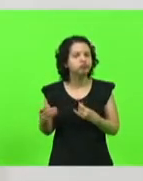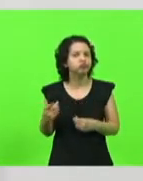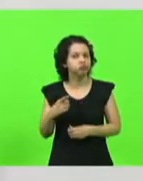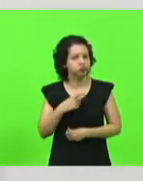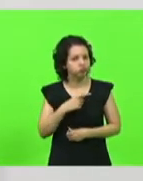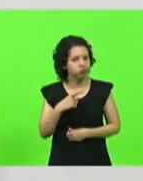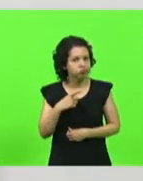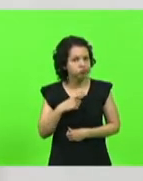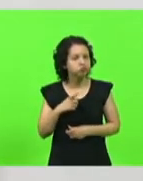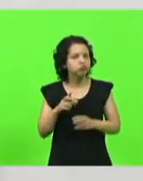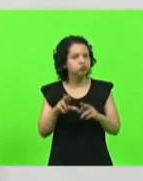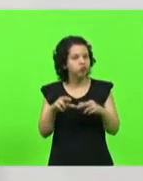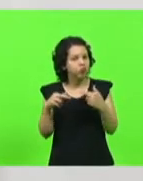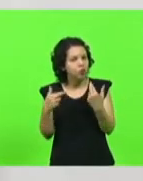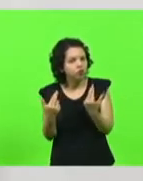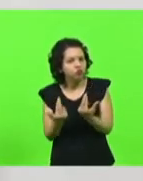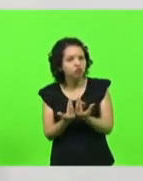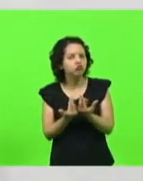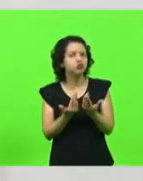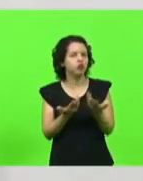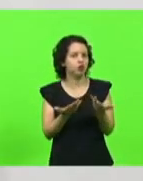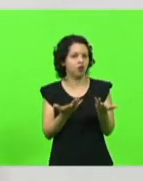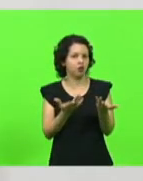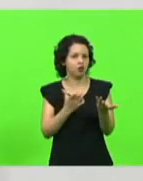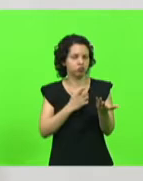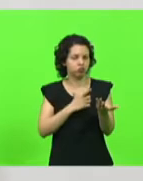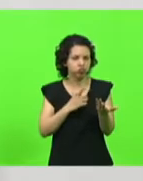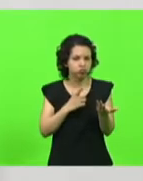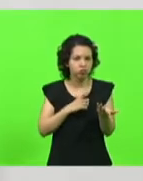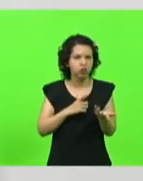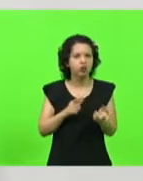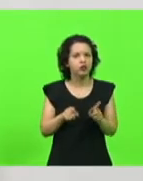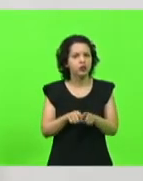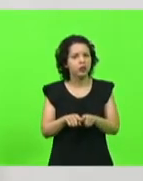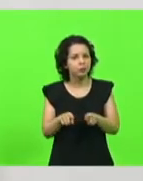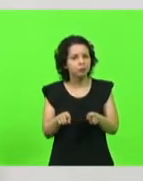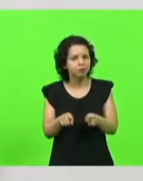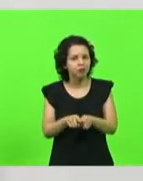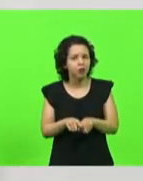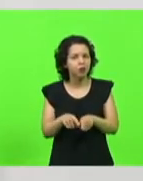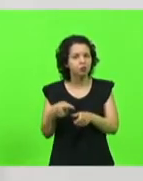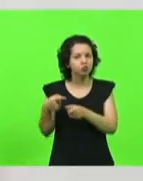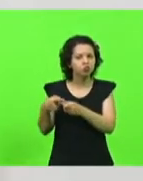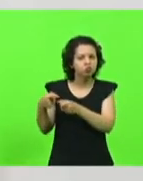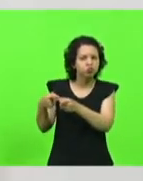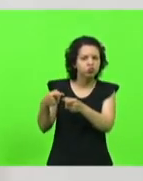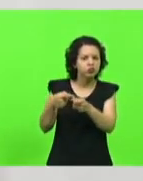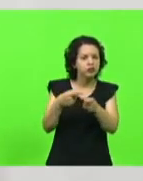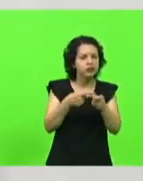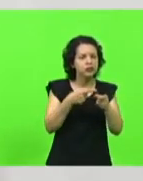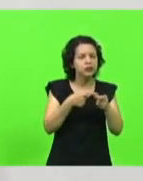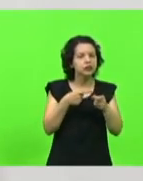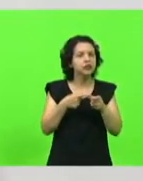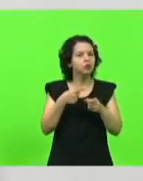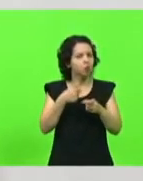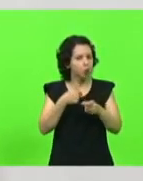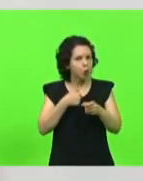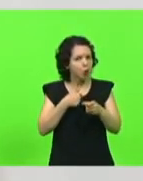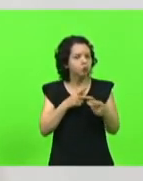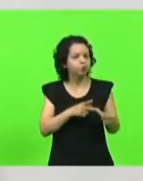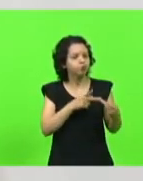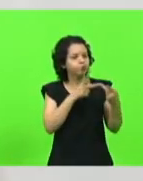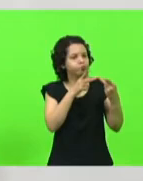as reuniões, encontros, e foram muitos os municípios que tive a